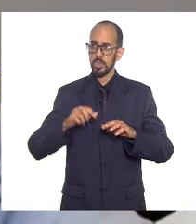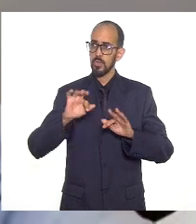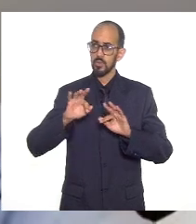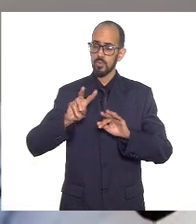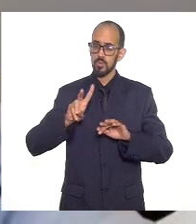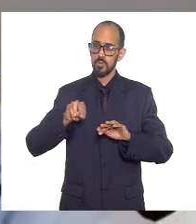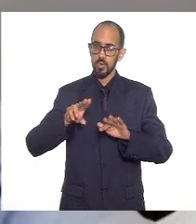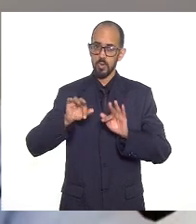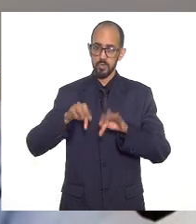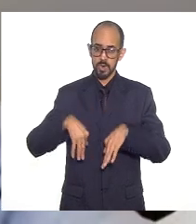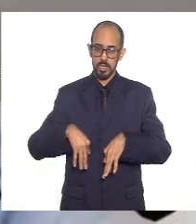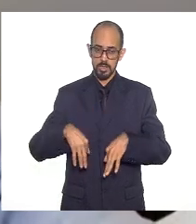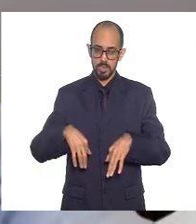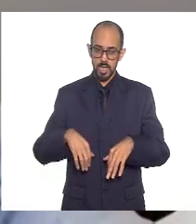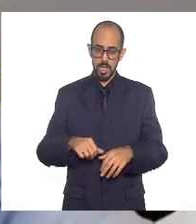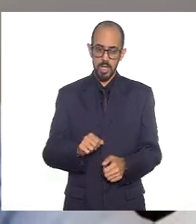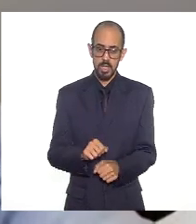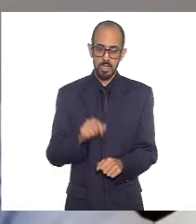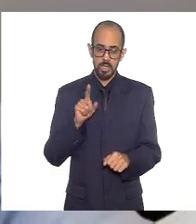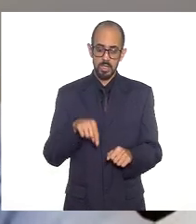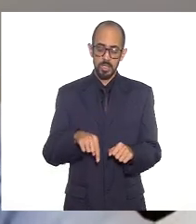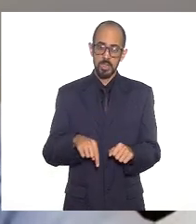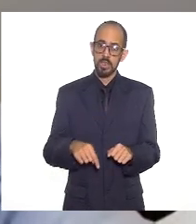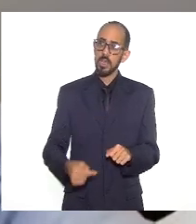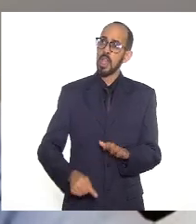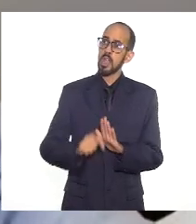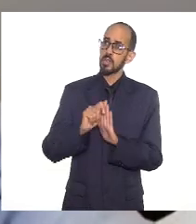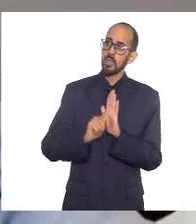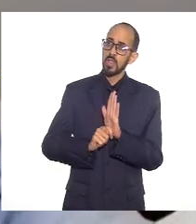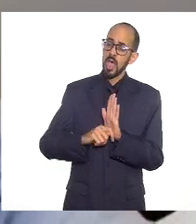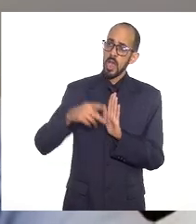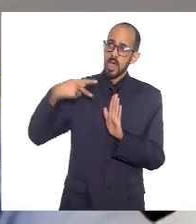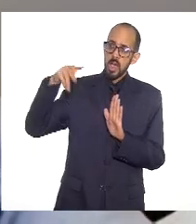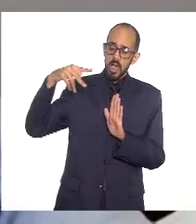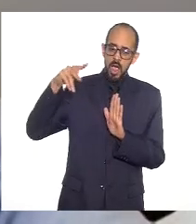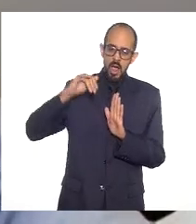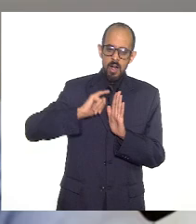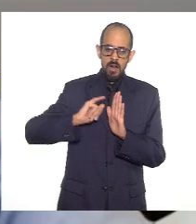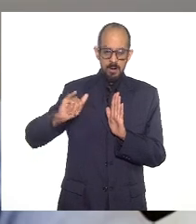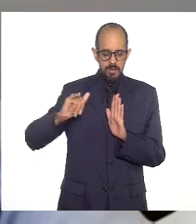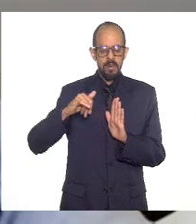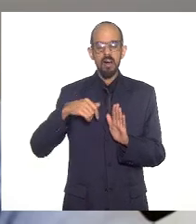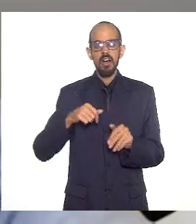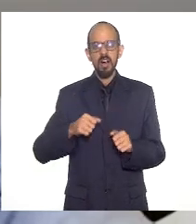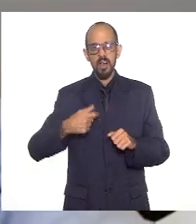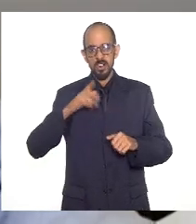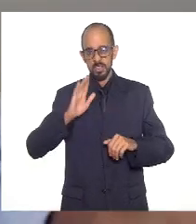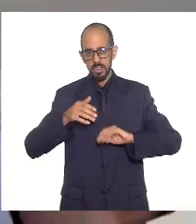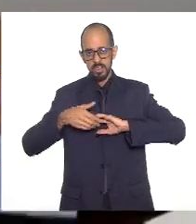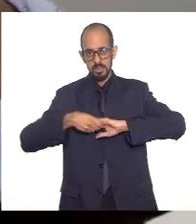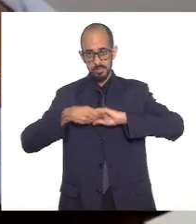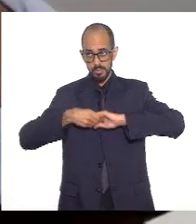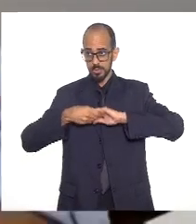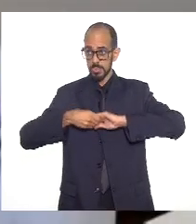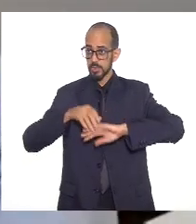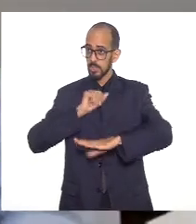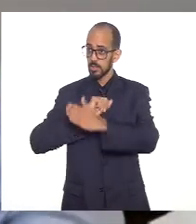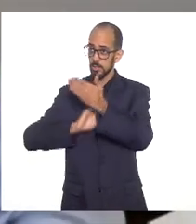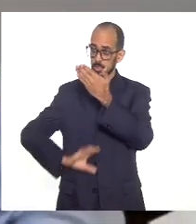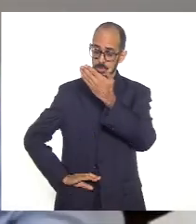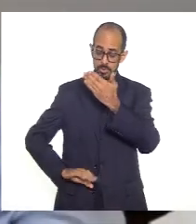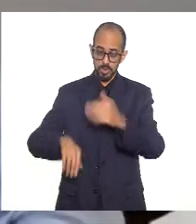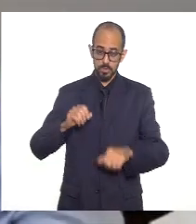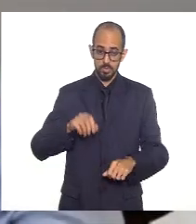ver com o artigo publicado hoje por Vossa Excelência, que é um bom artigo, eu já cumprimentei o André. Assim,